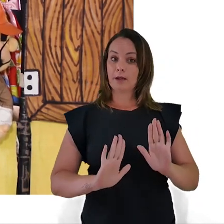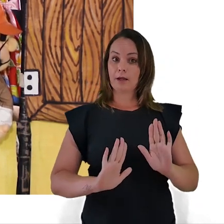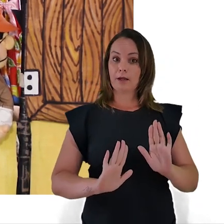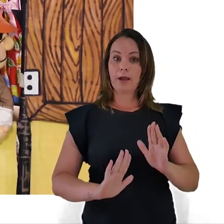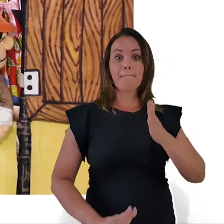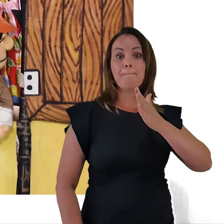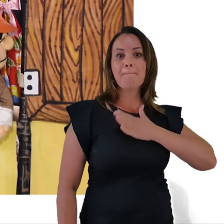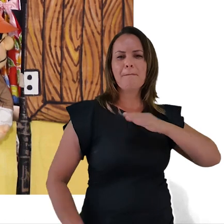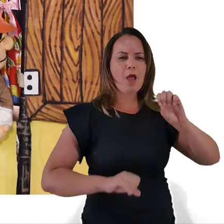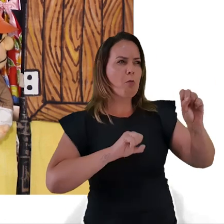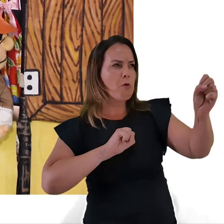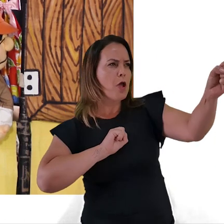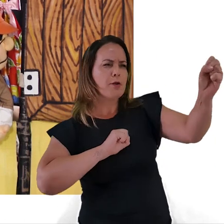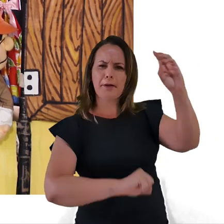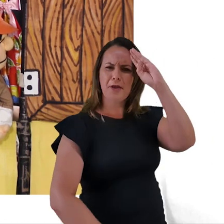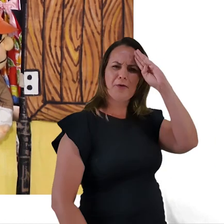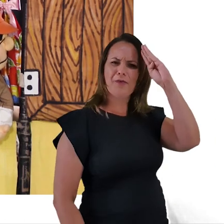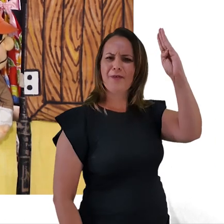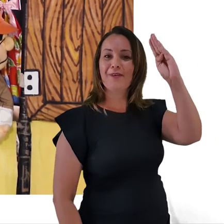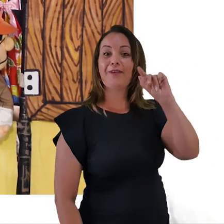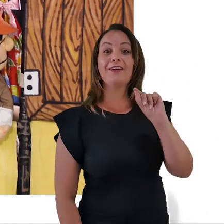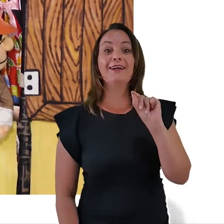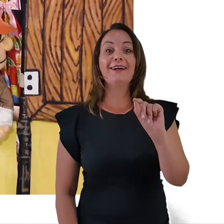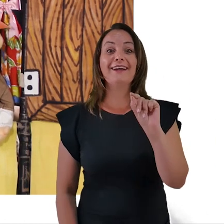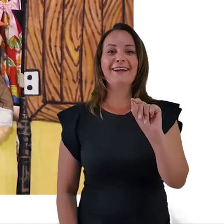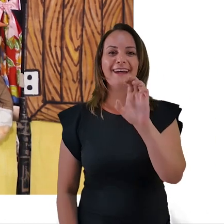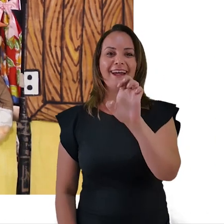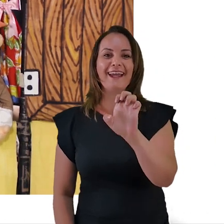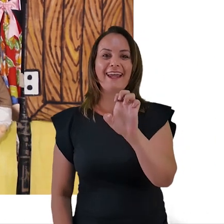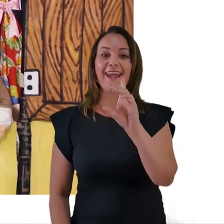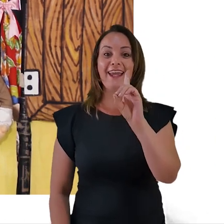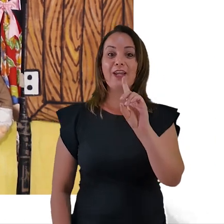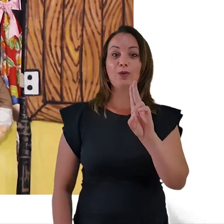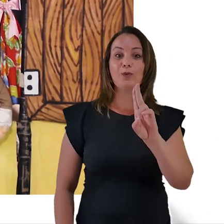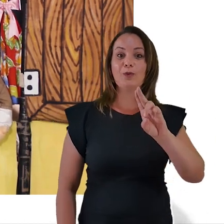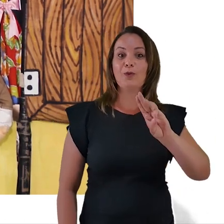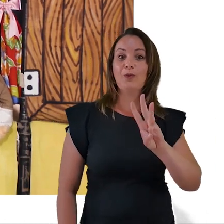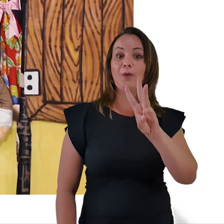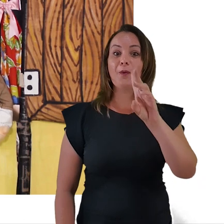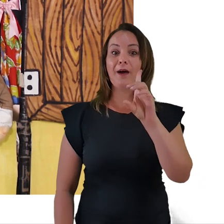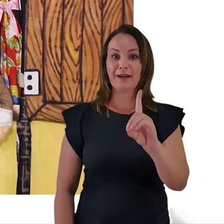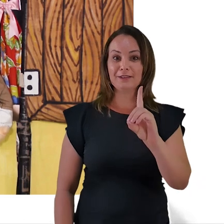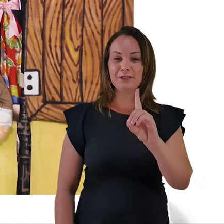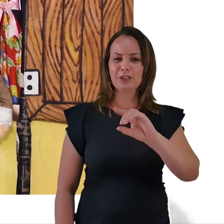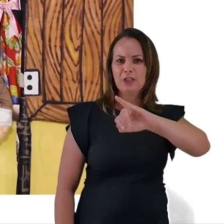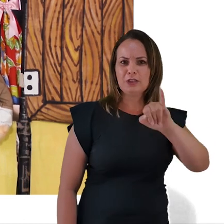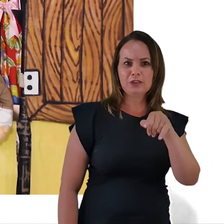herói favorito... é o Edward Jenner! Quem é